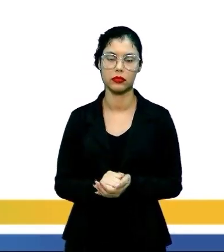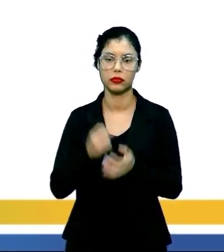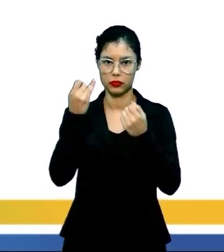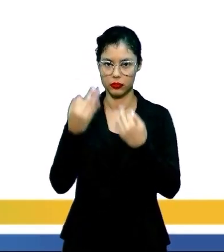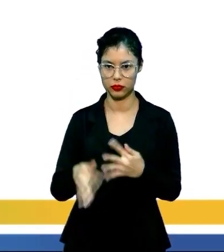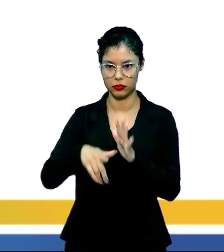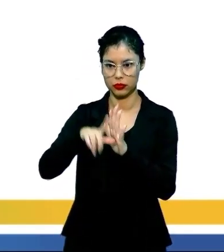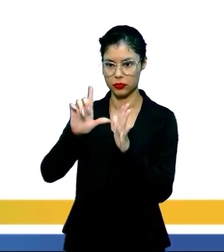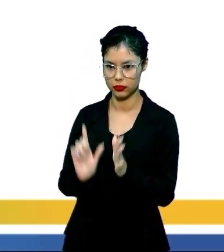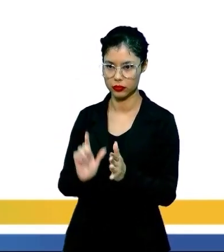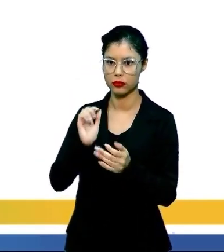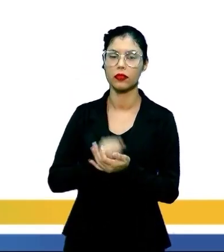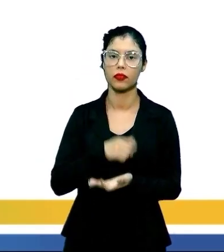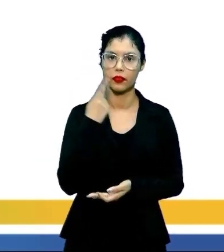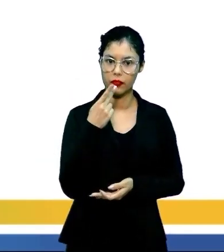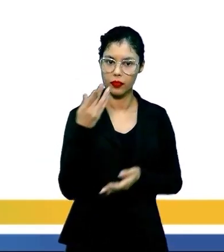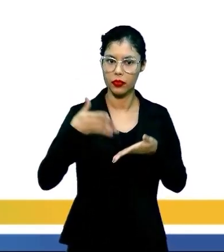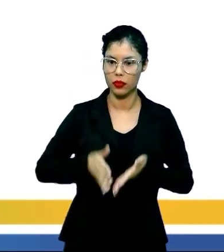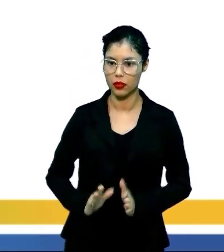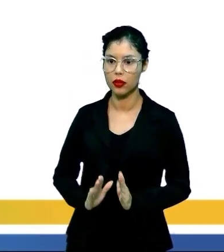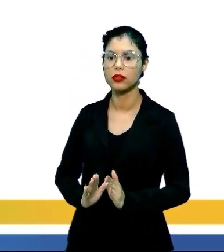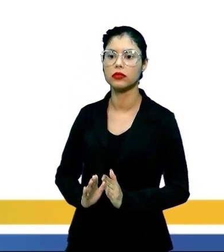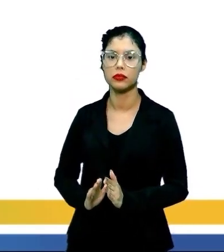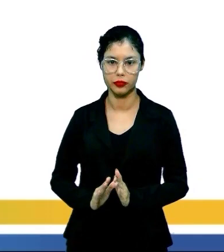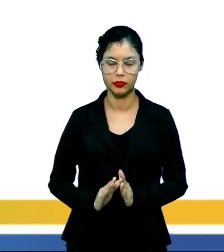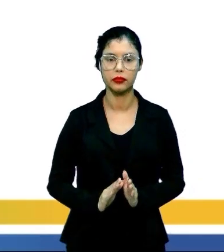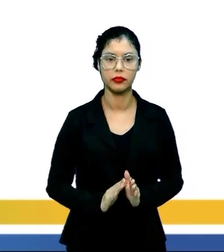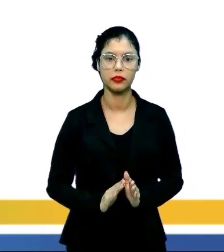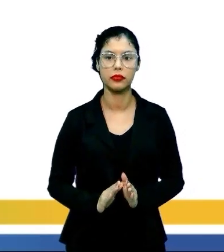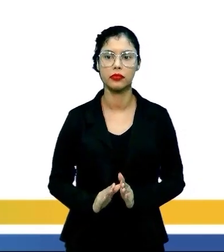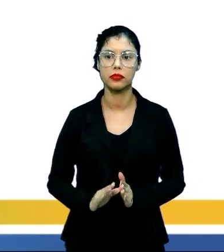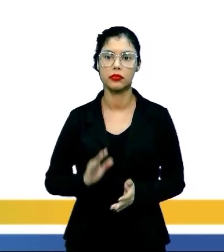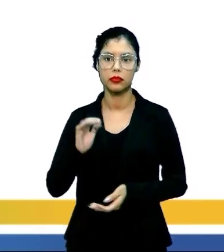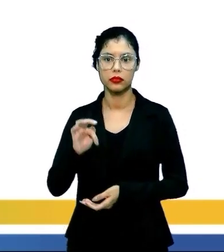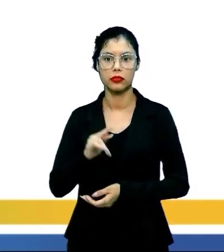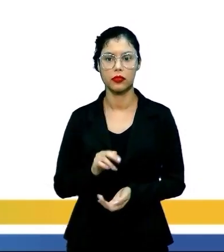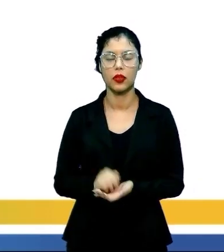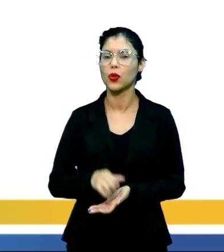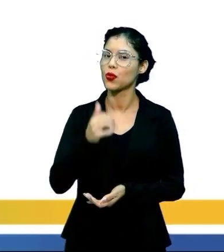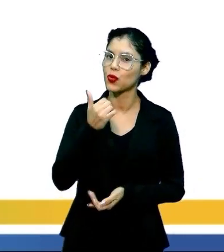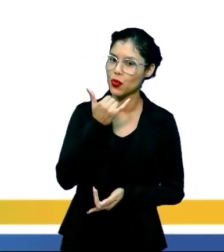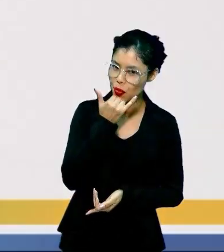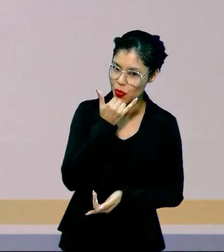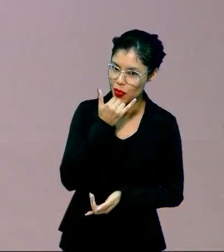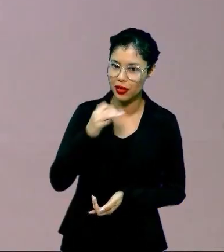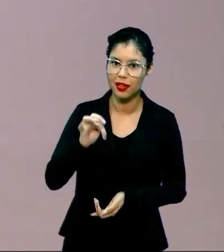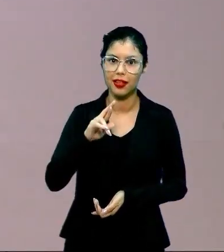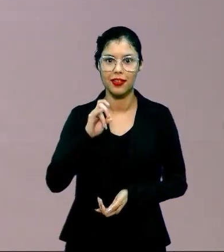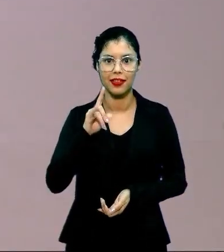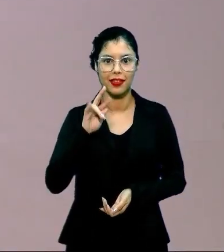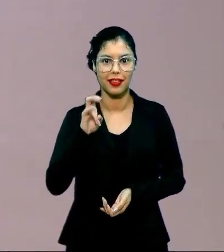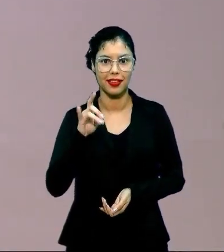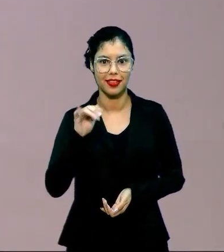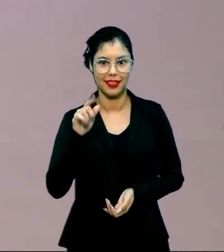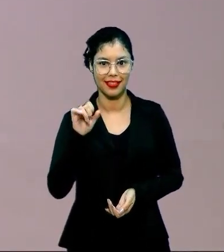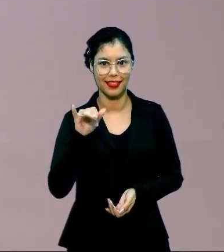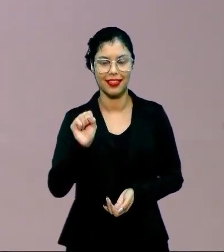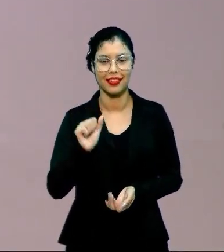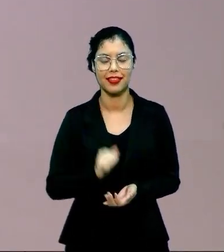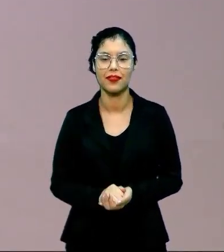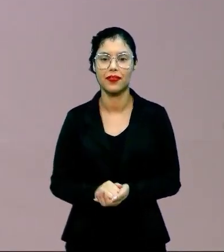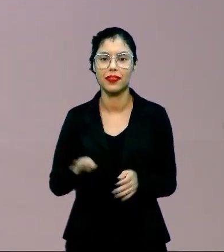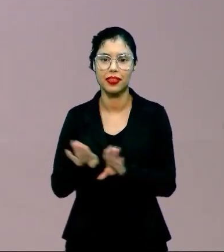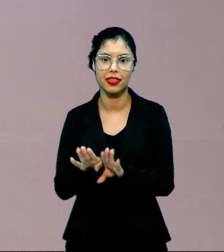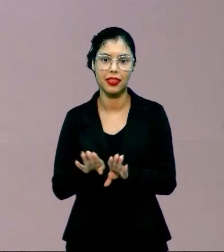citado anteriormente. Então ele nasce aí em Florianópolis, perdão, a dicção da professora é a melhor, né?